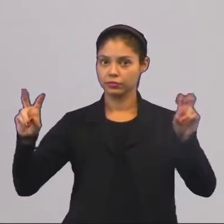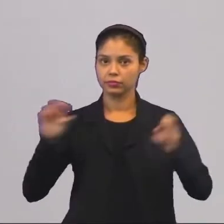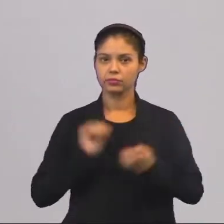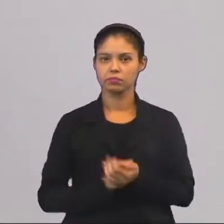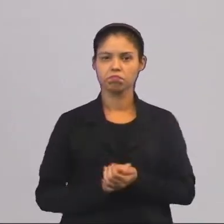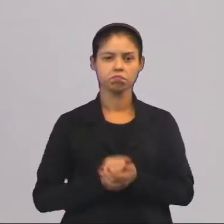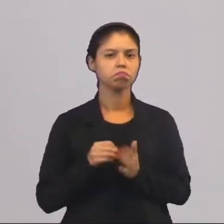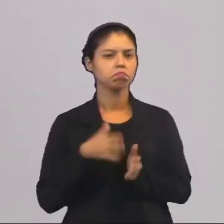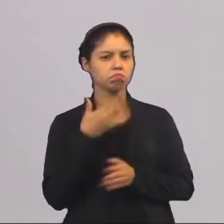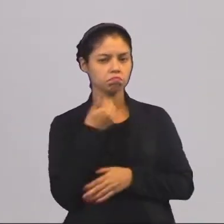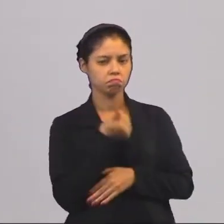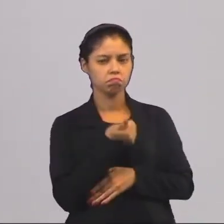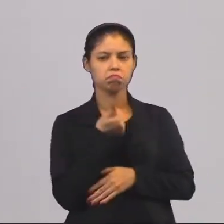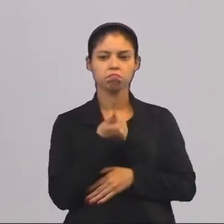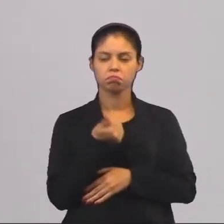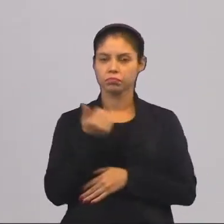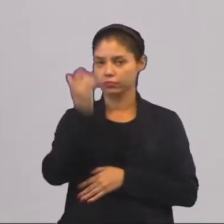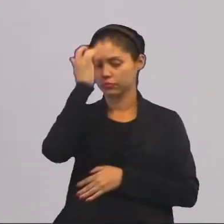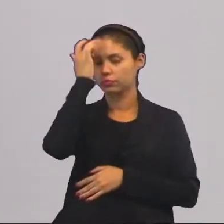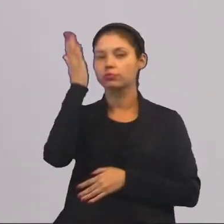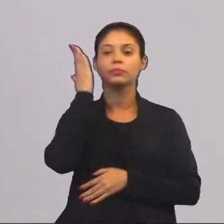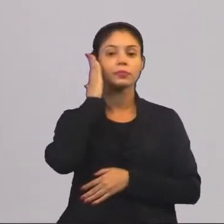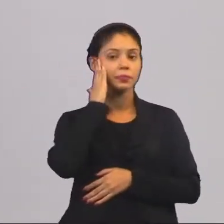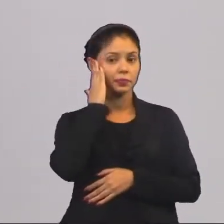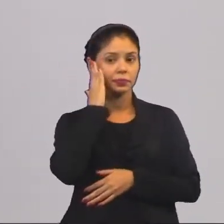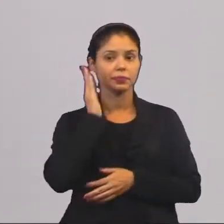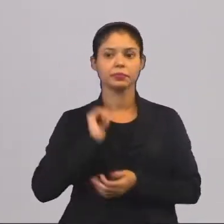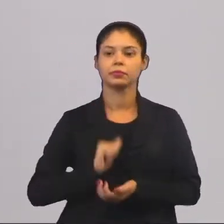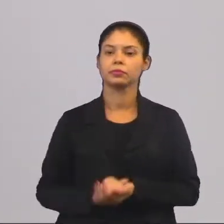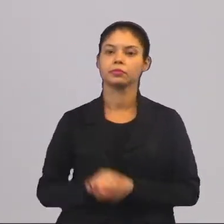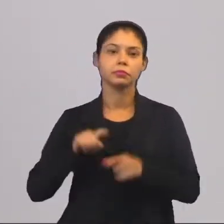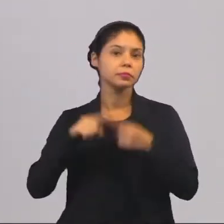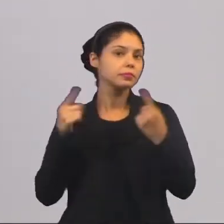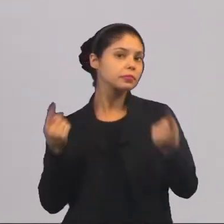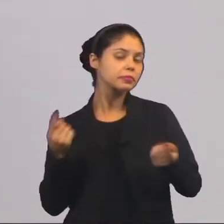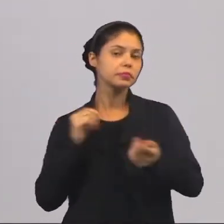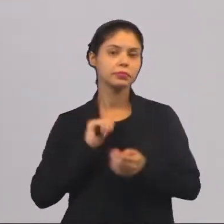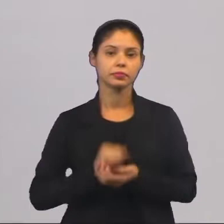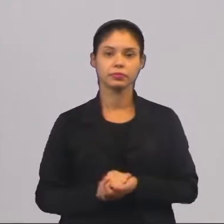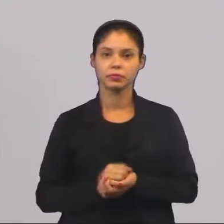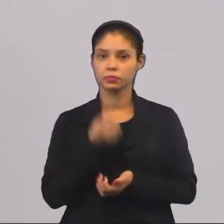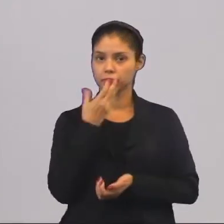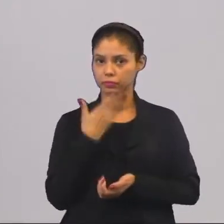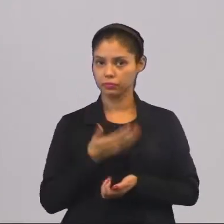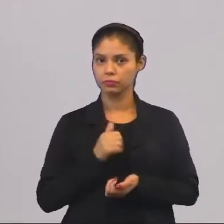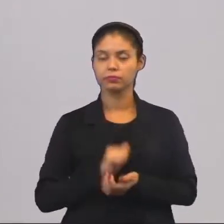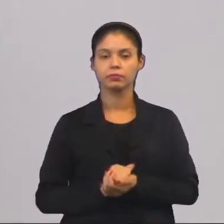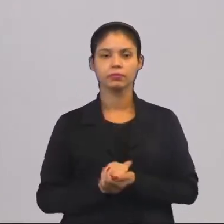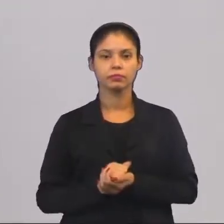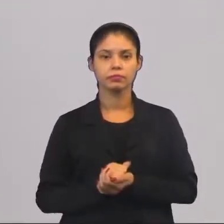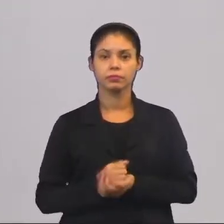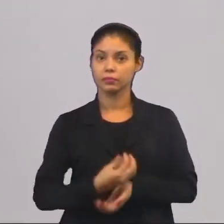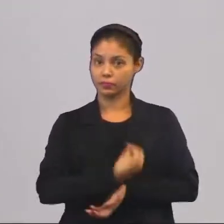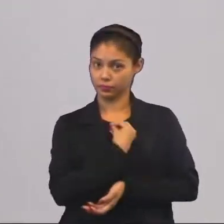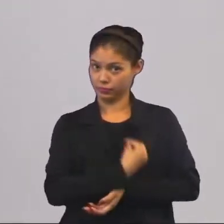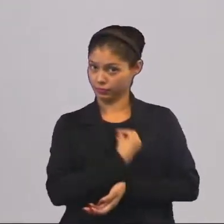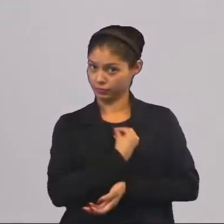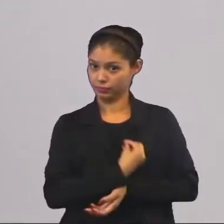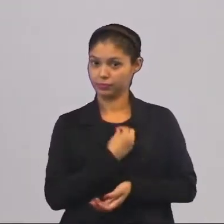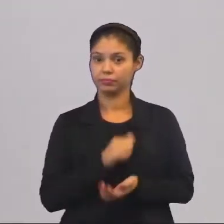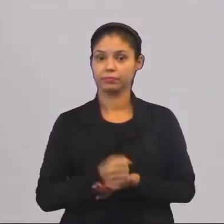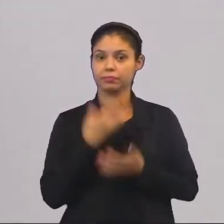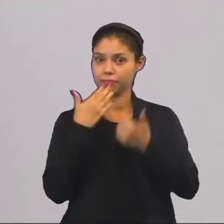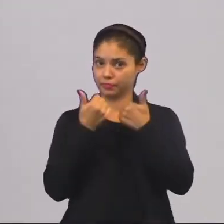que ele é muito bom, muito fácil de ser compreendido. Porém, ele é muito bom nas aulas